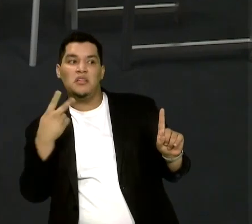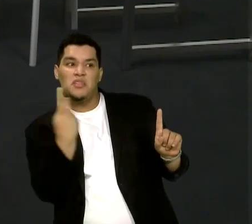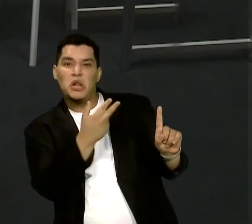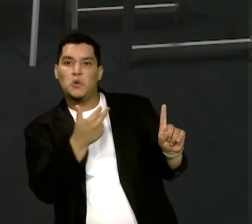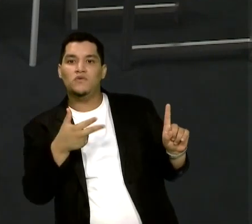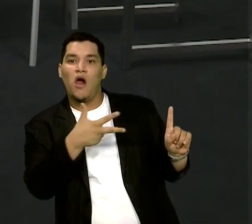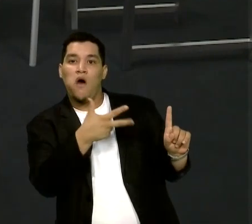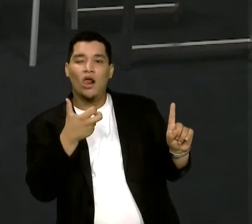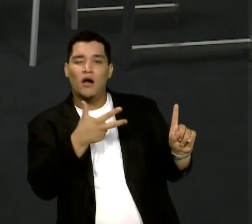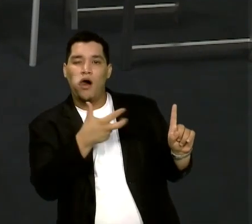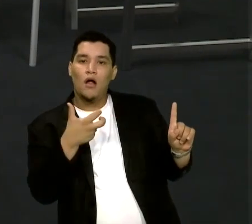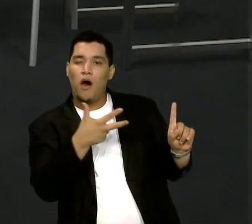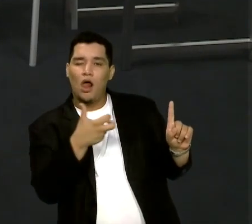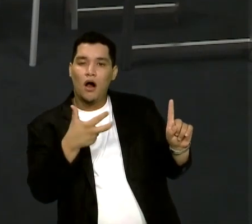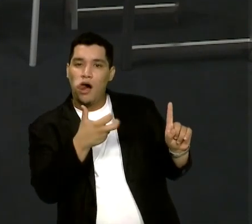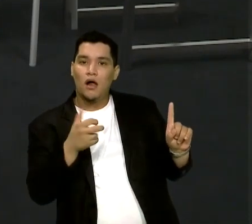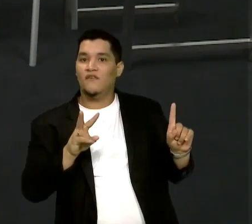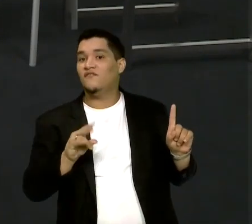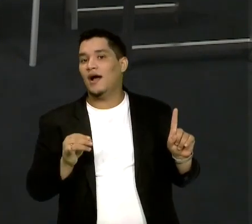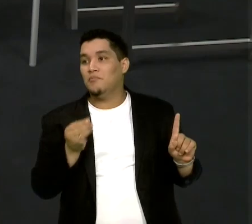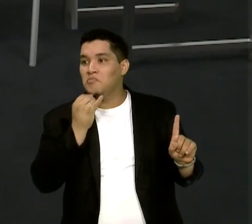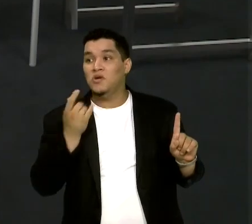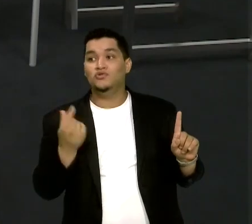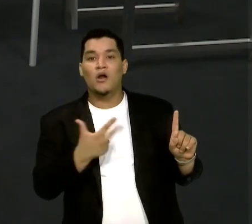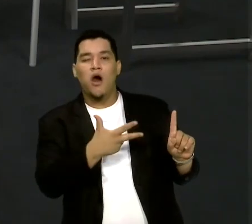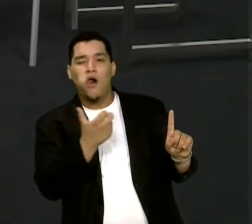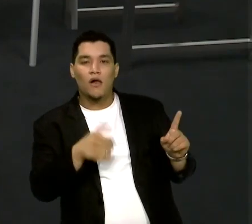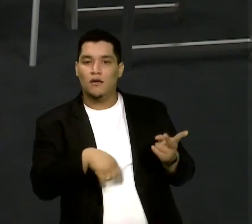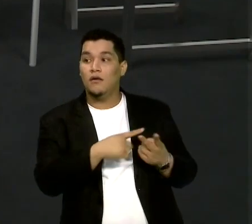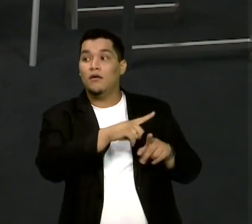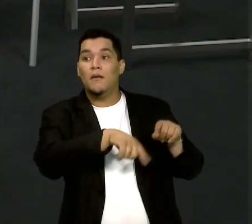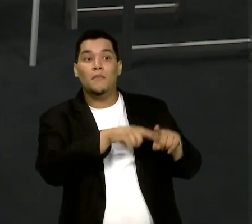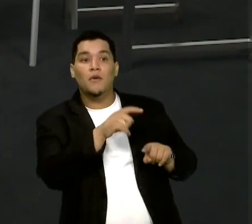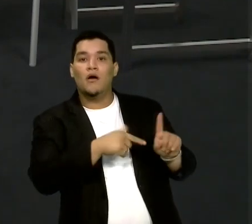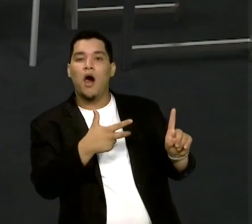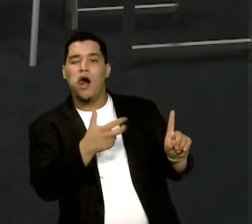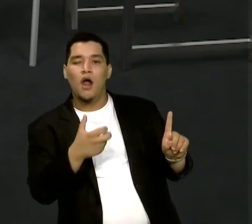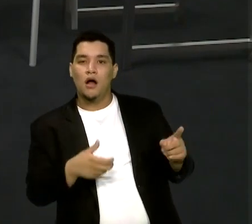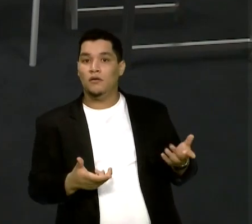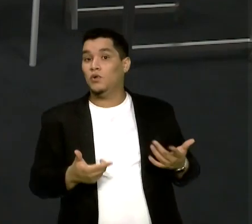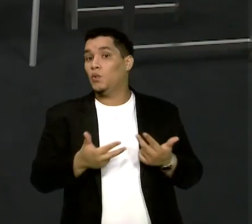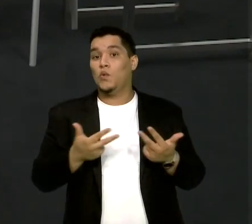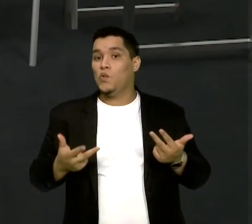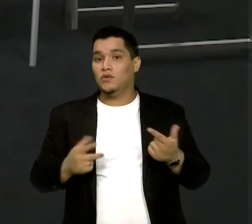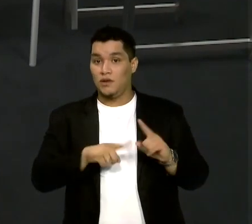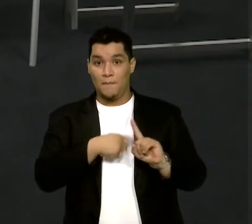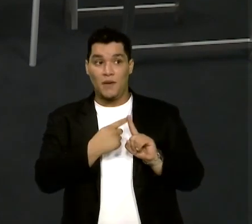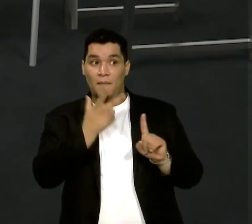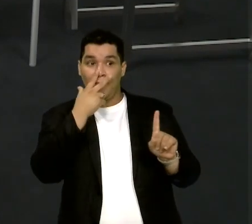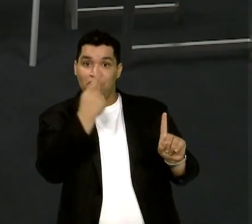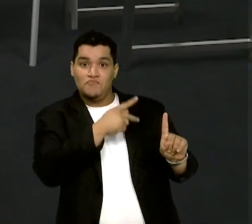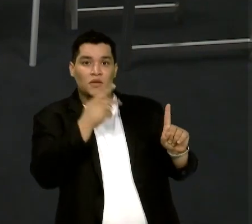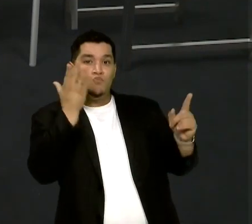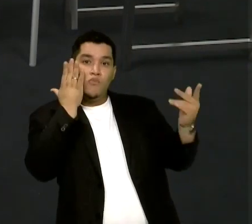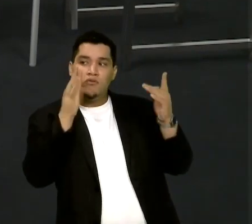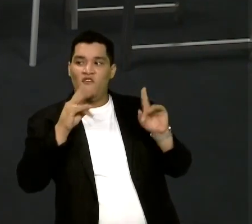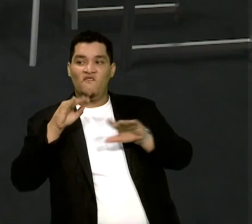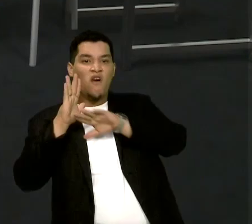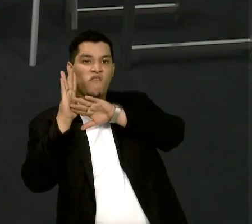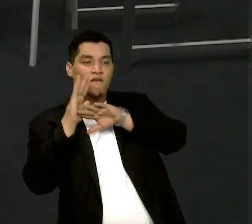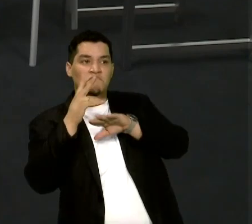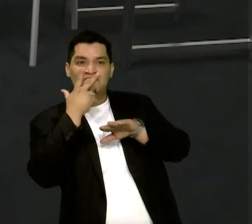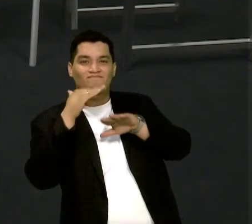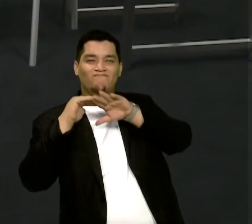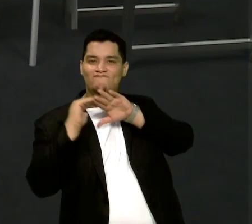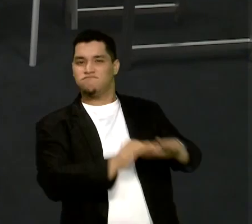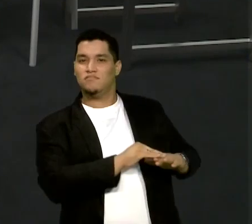relatos. Uhum, inclusive, sim, a gente já deve ter passado por isso em muitos momentos, né? Sim. Em algum momento da vida, você reconhece que você tem